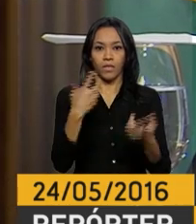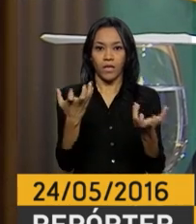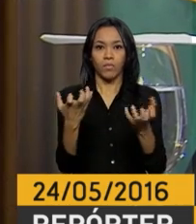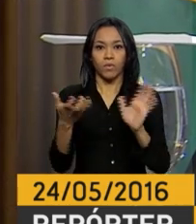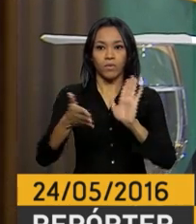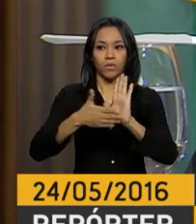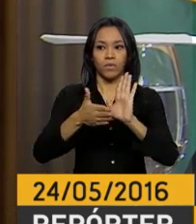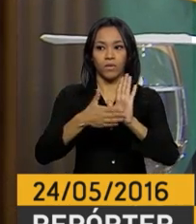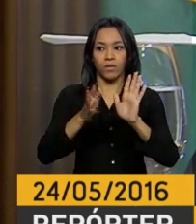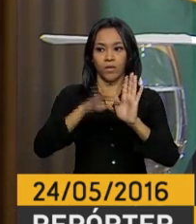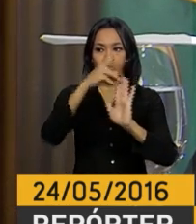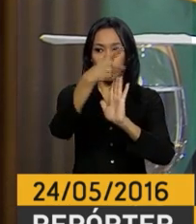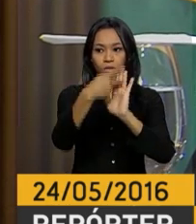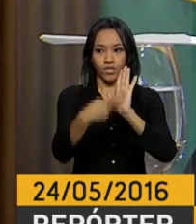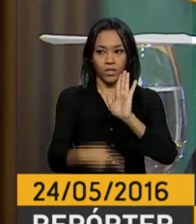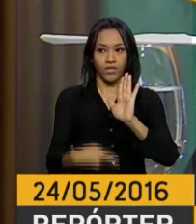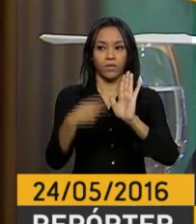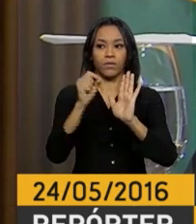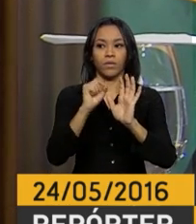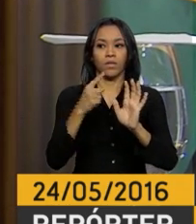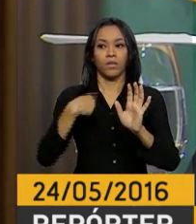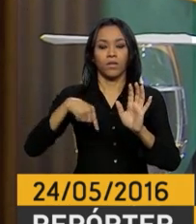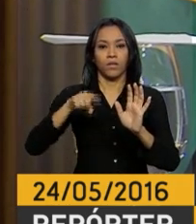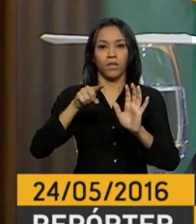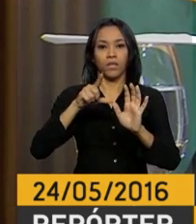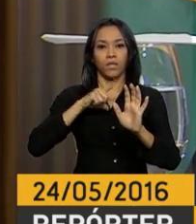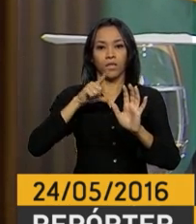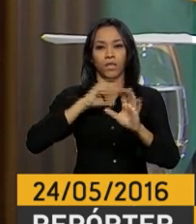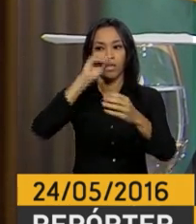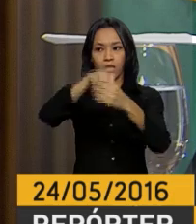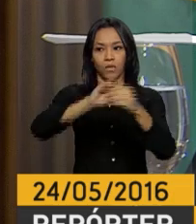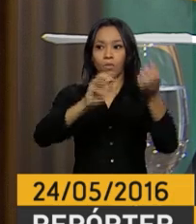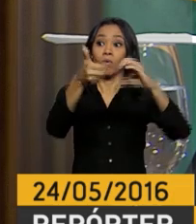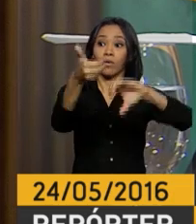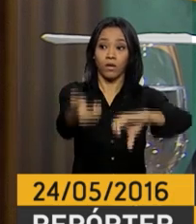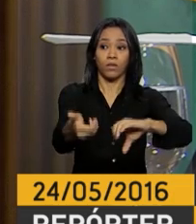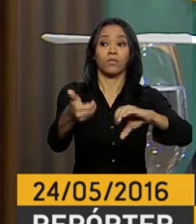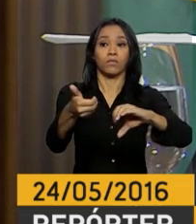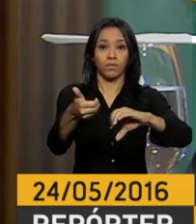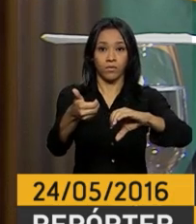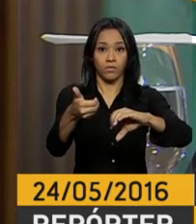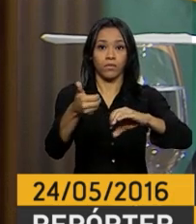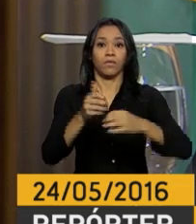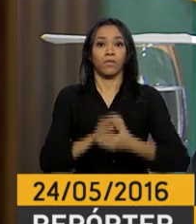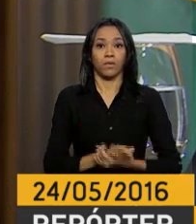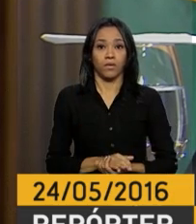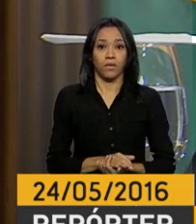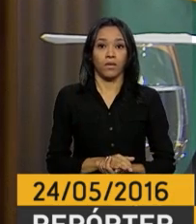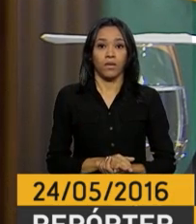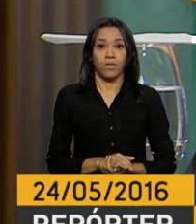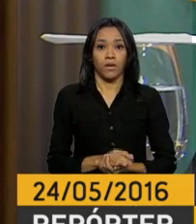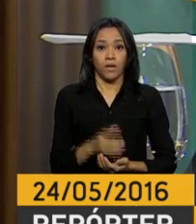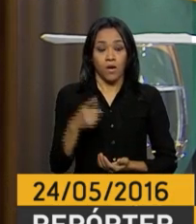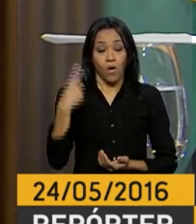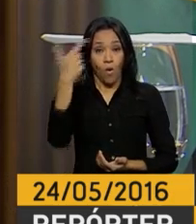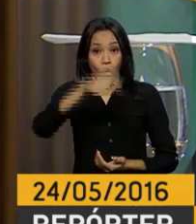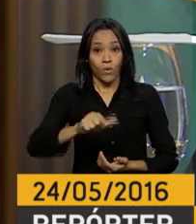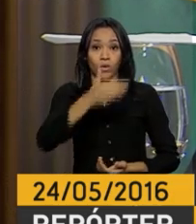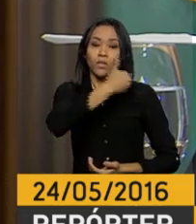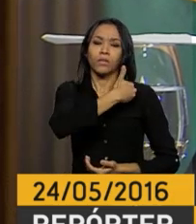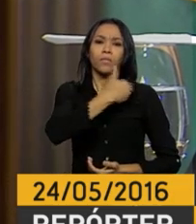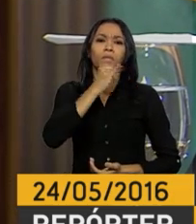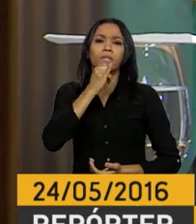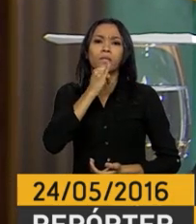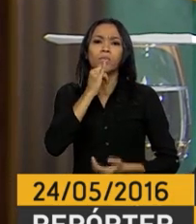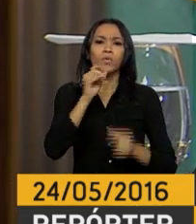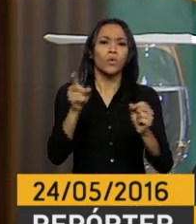alguns projetos que estão lá no Congresso Nacional. Um deles é o projeto sobre a governança dos fundos de